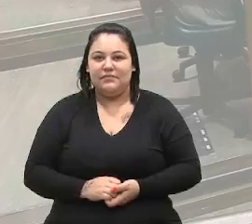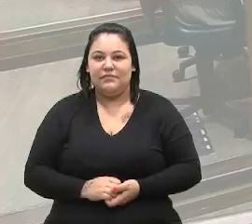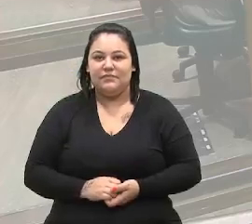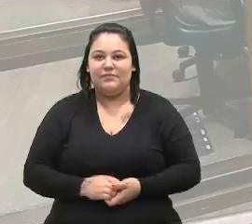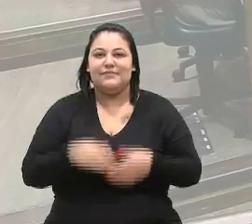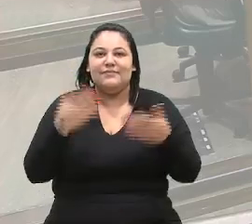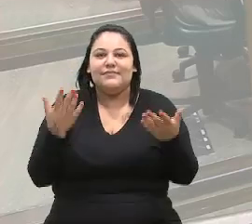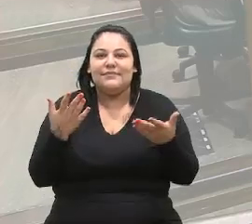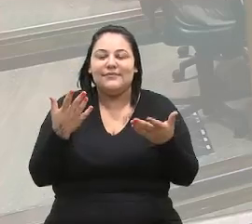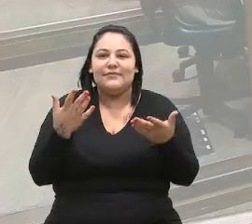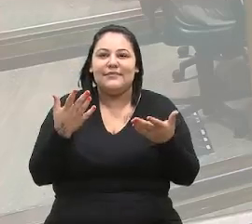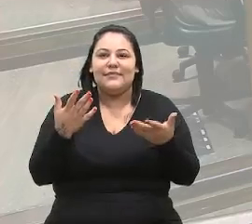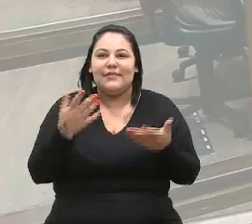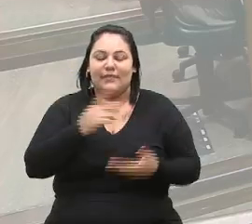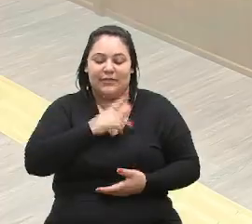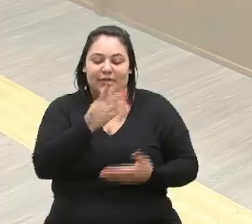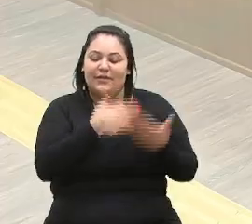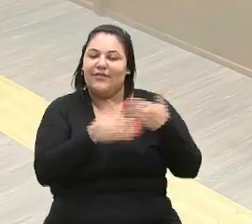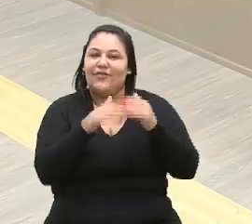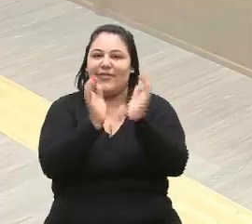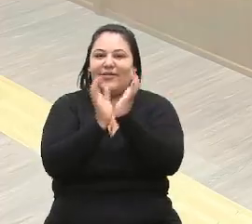Senhora presidente, nobres colegas,